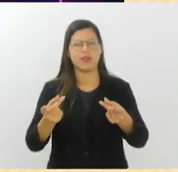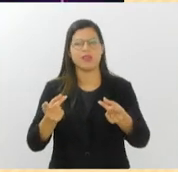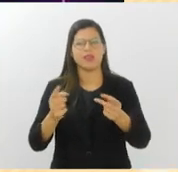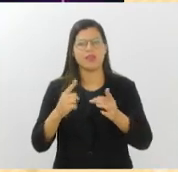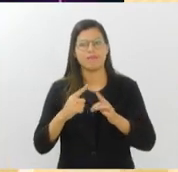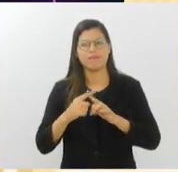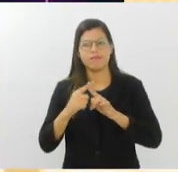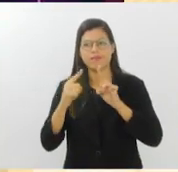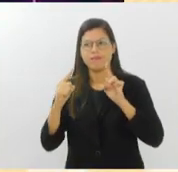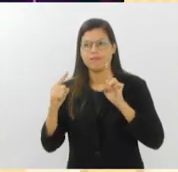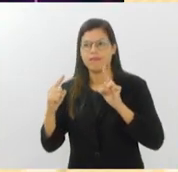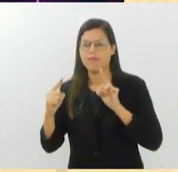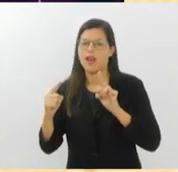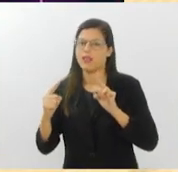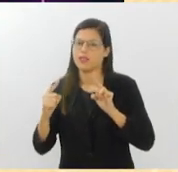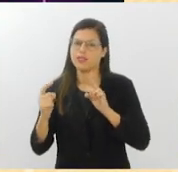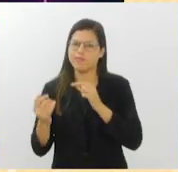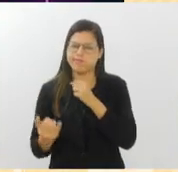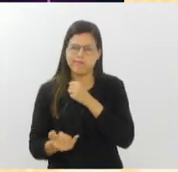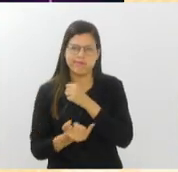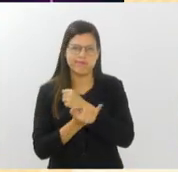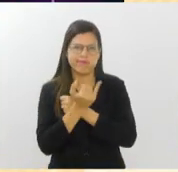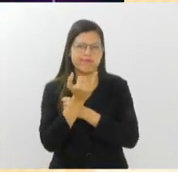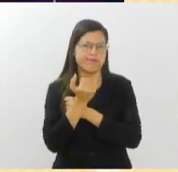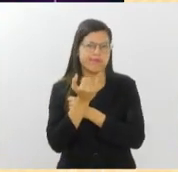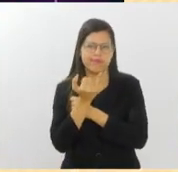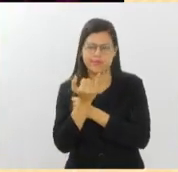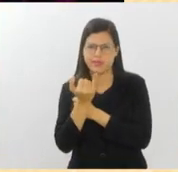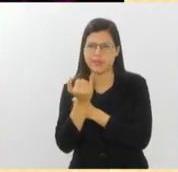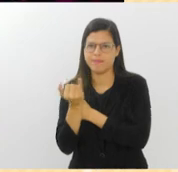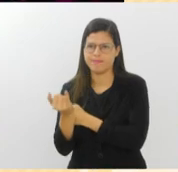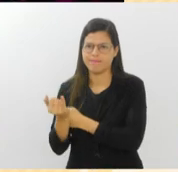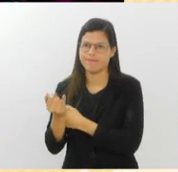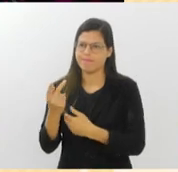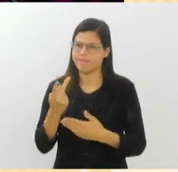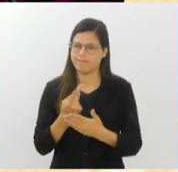mas me encarei quem cala consigo.